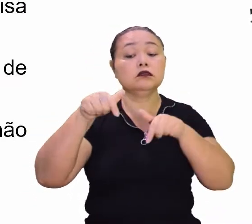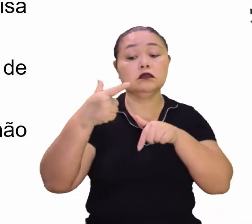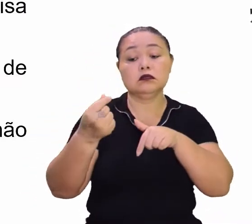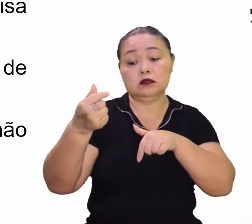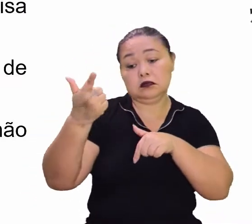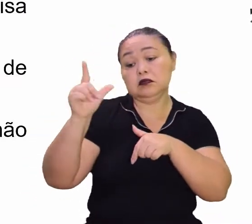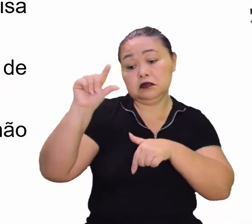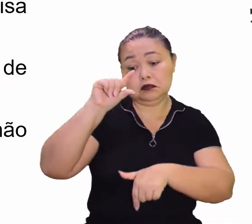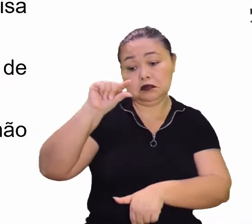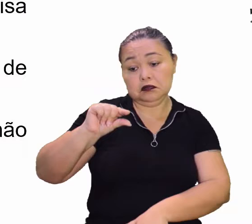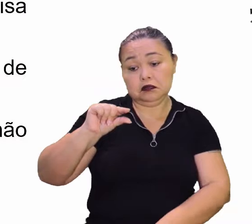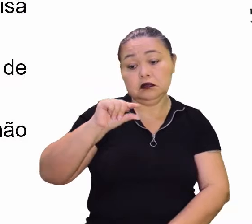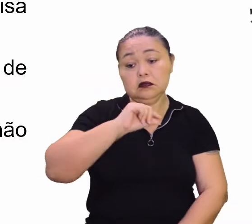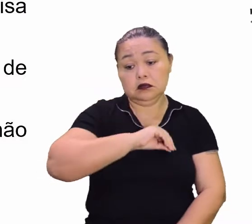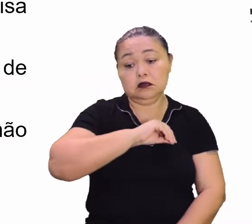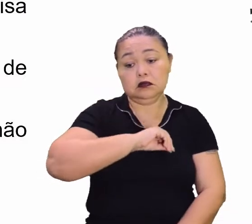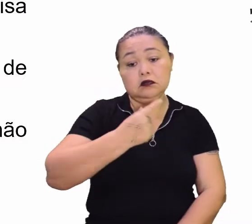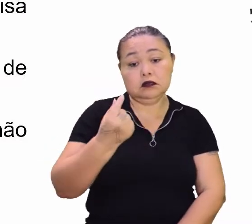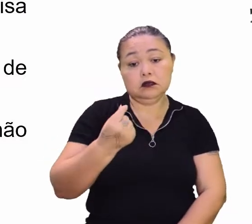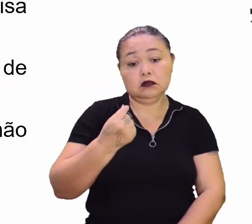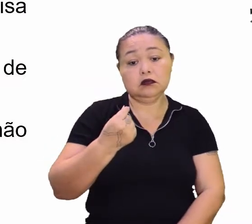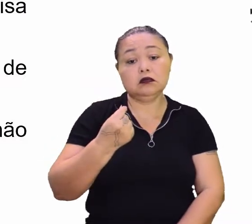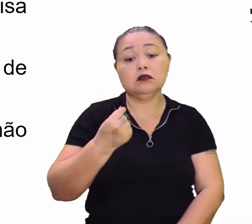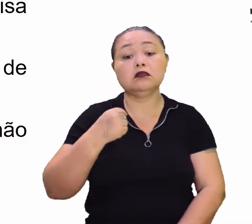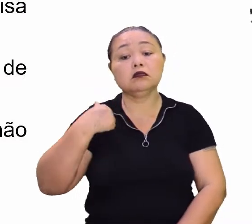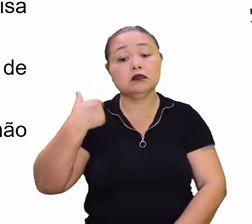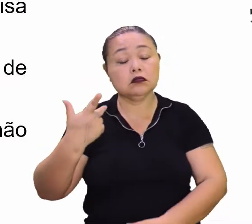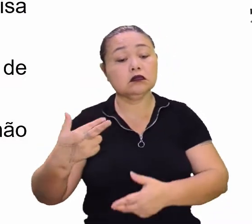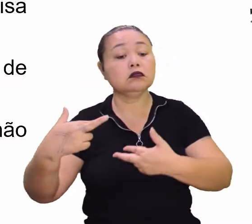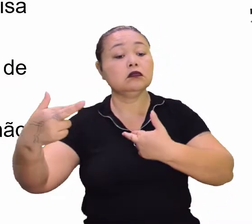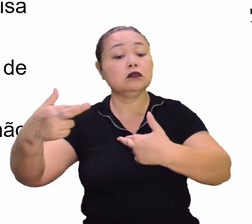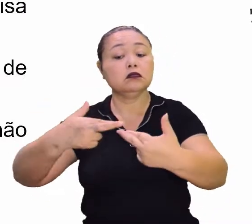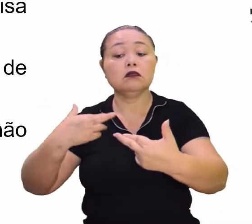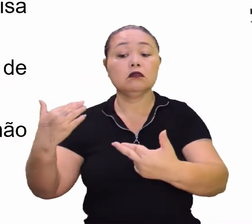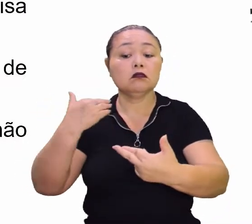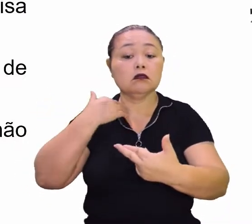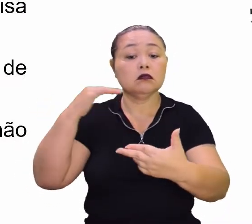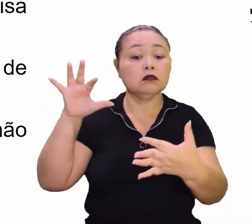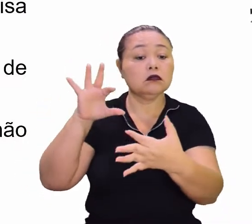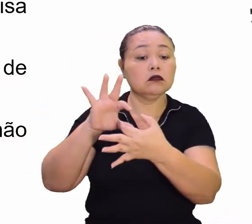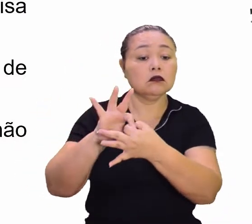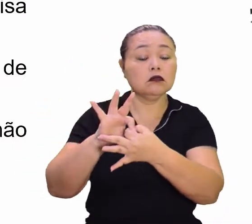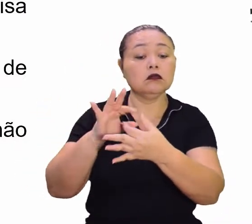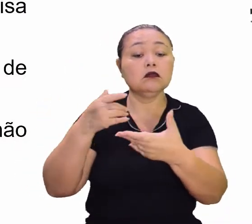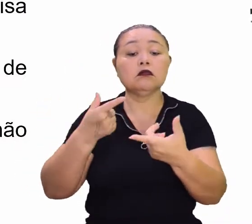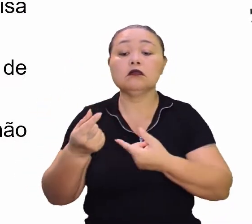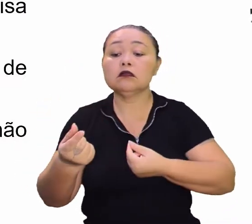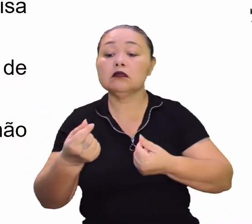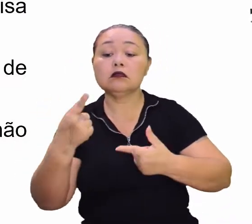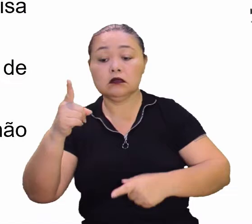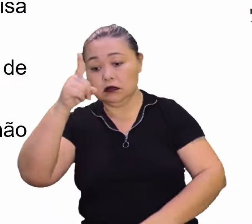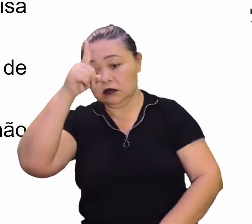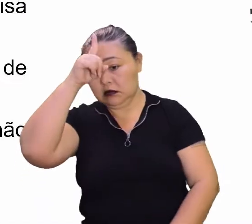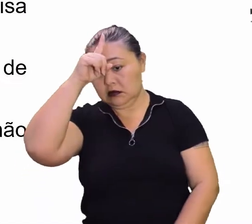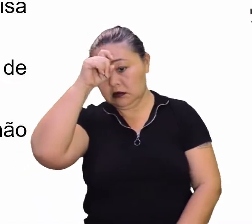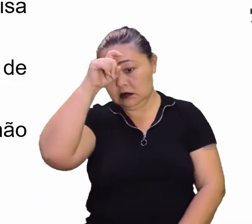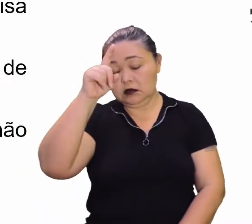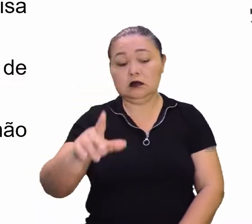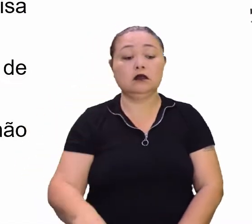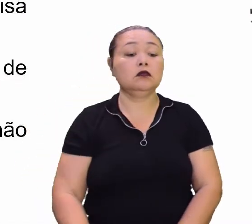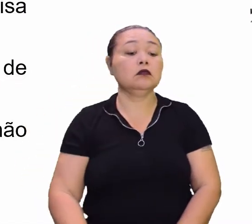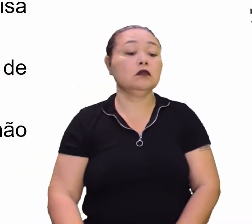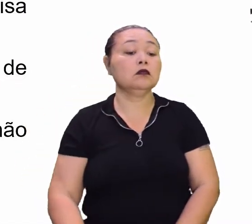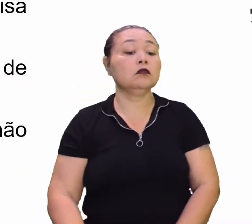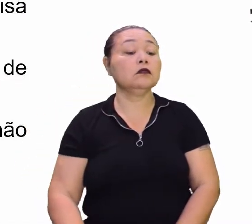obra barata e contiguidade às redes bancárias, comerciais e